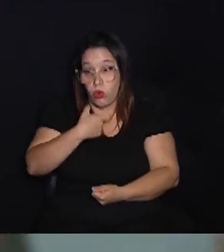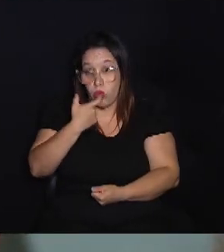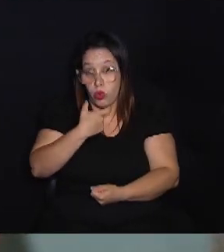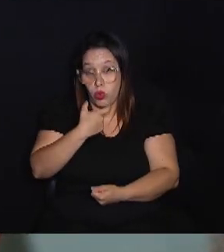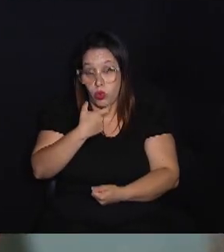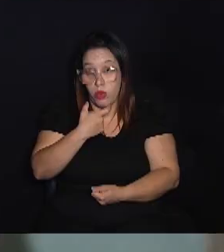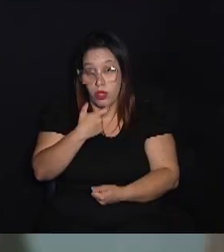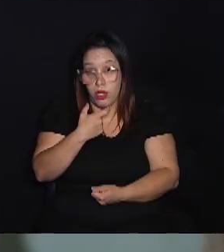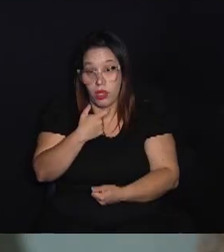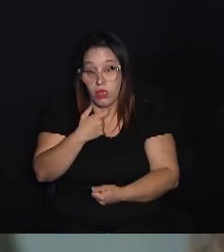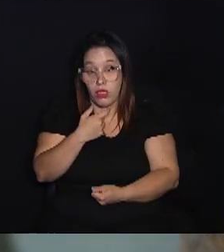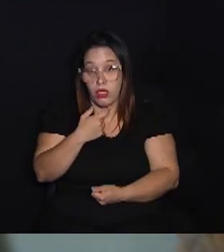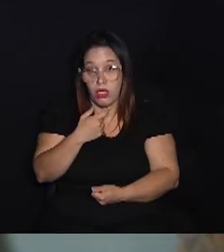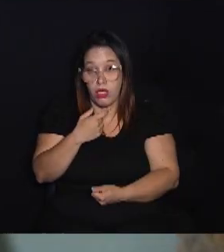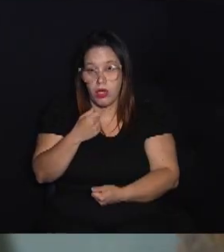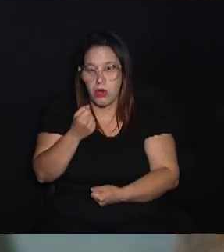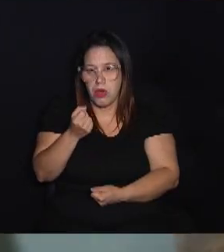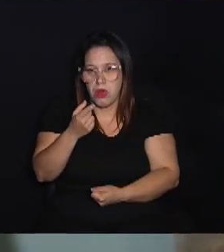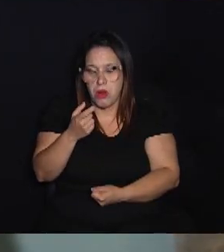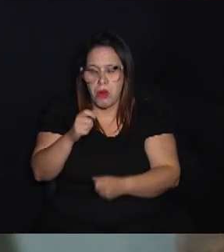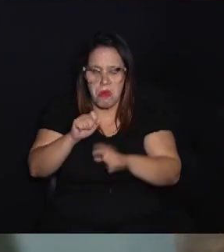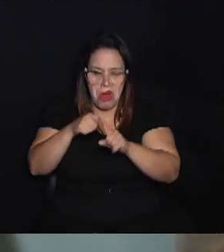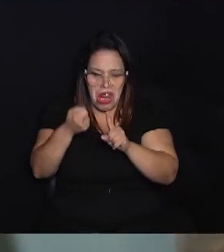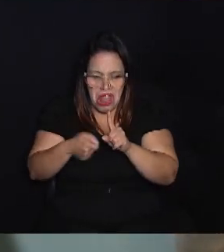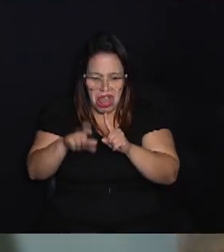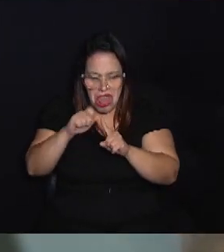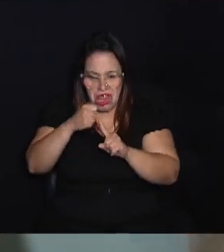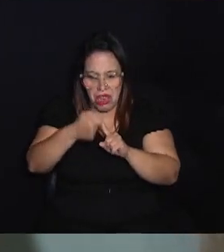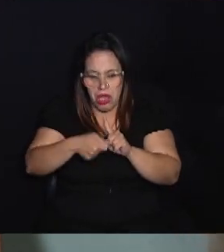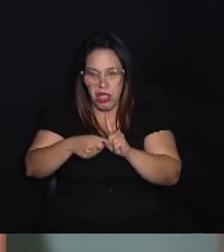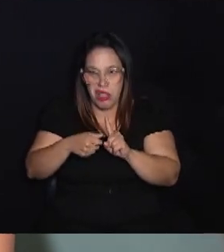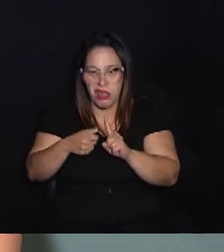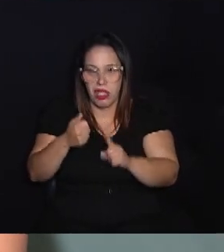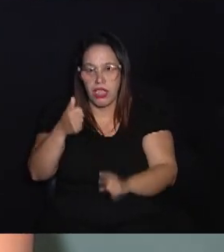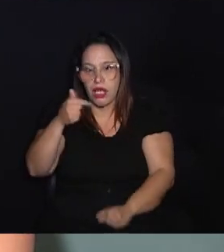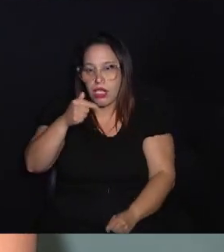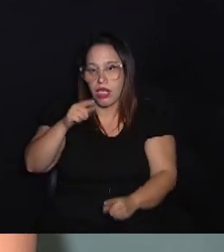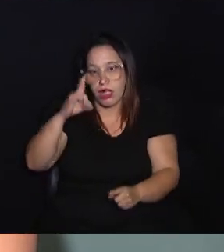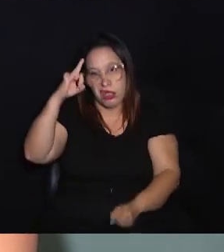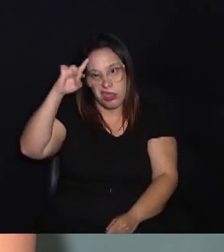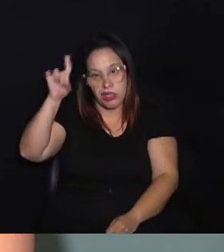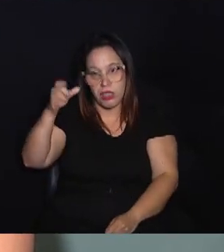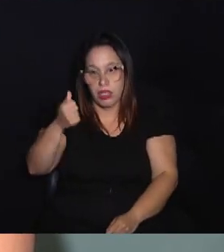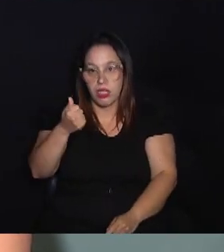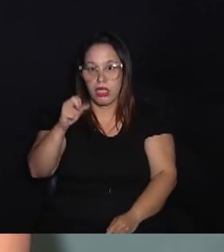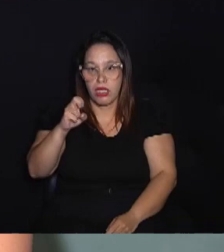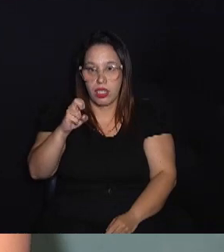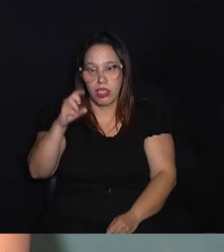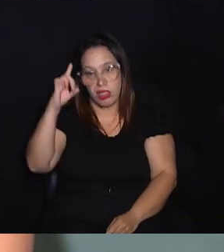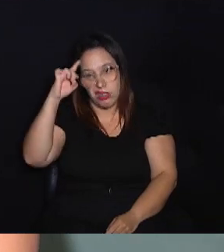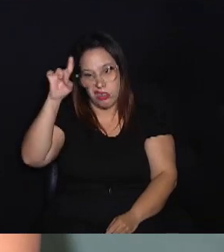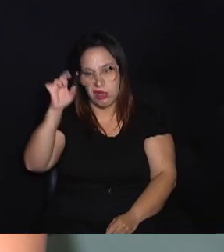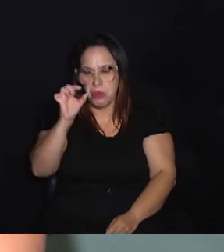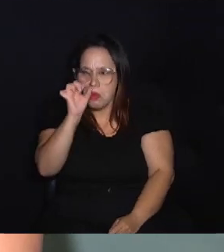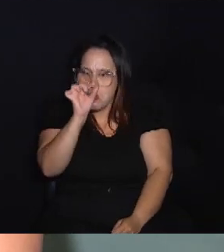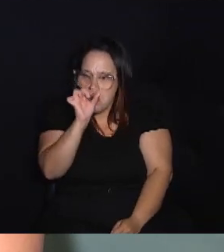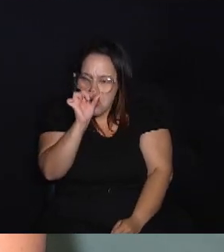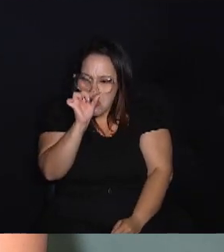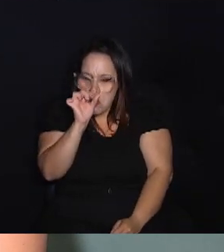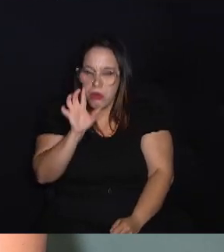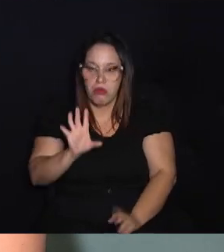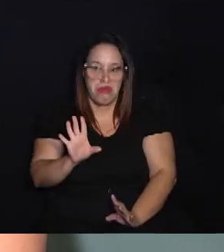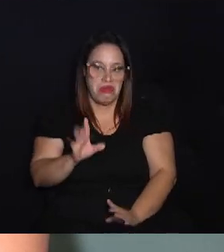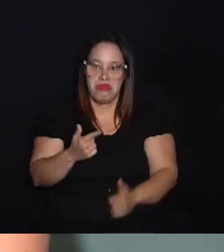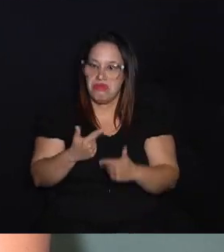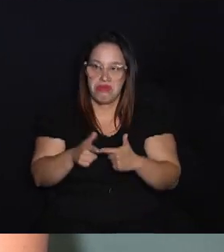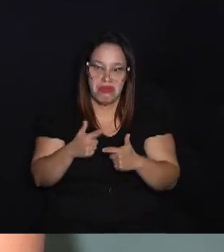tá? Eu dou um pedacinho de banana a cada 7 dias, a cada 15 dias, sendo um pedaço pequeno não tem problema,